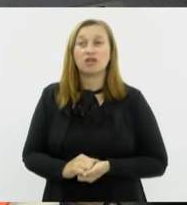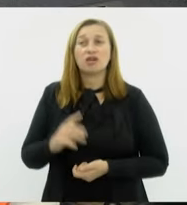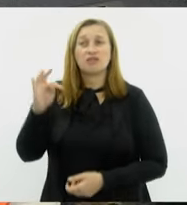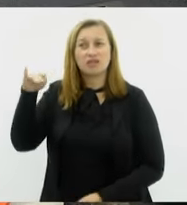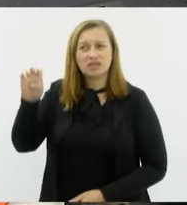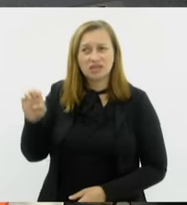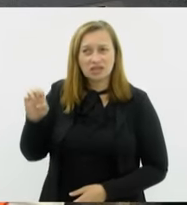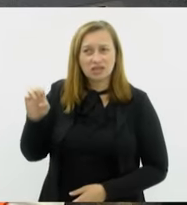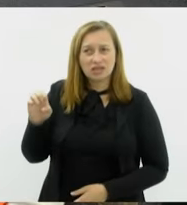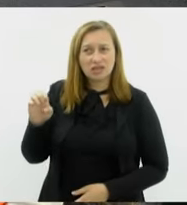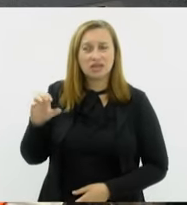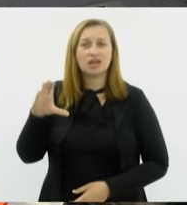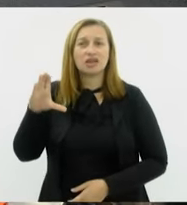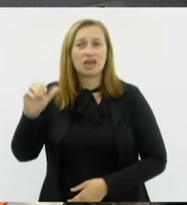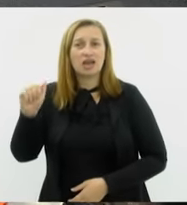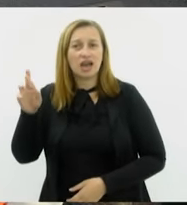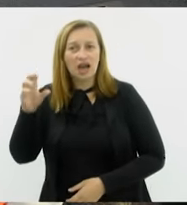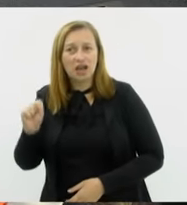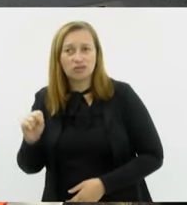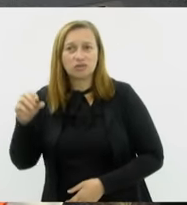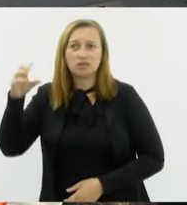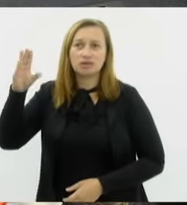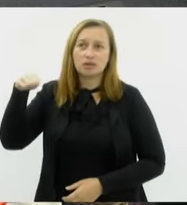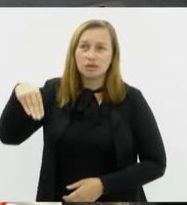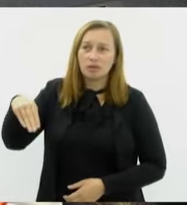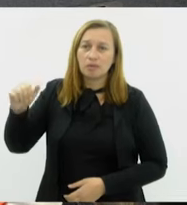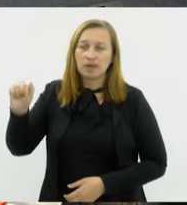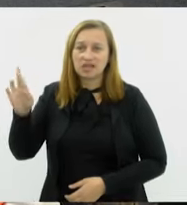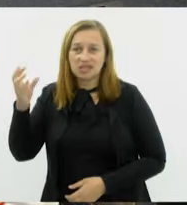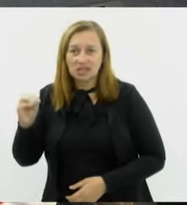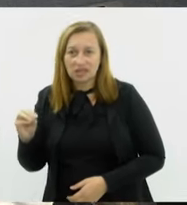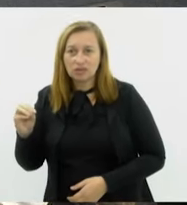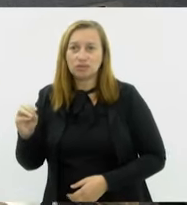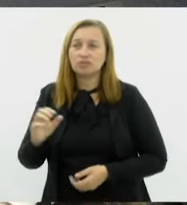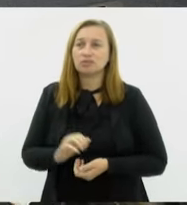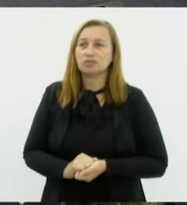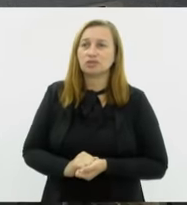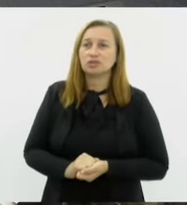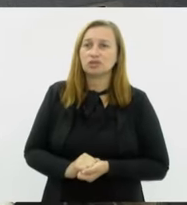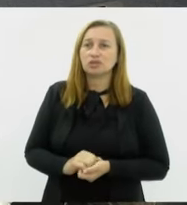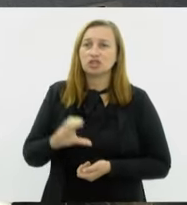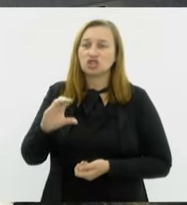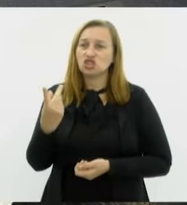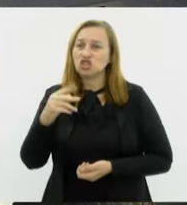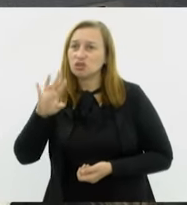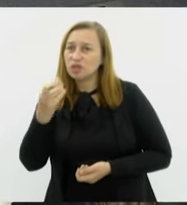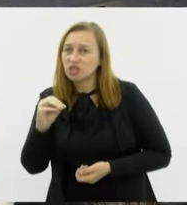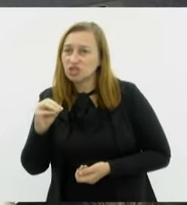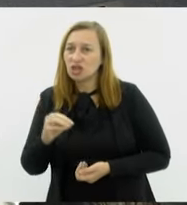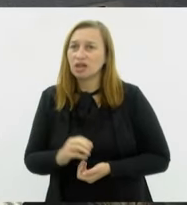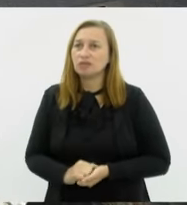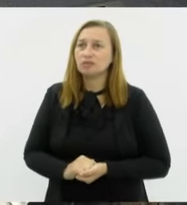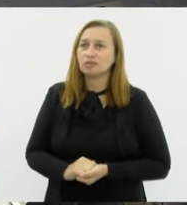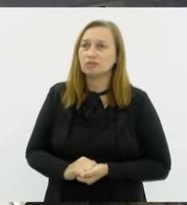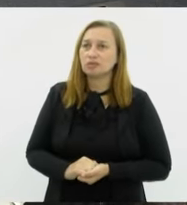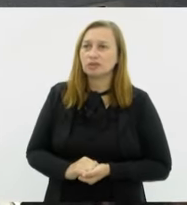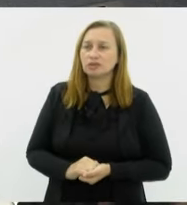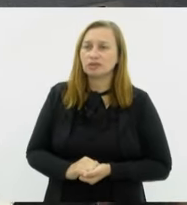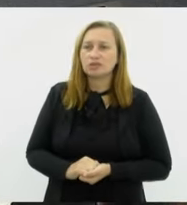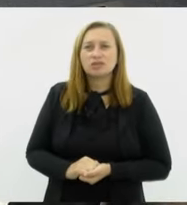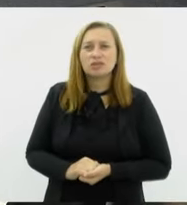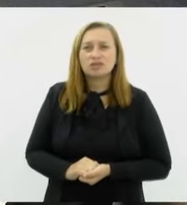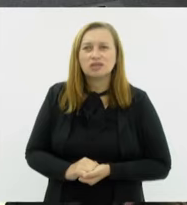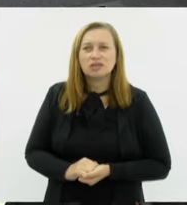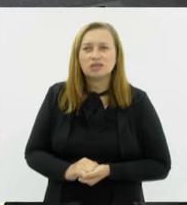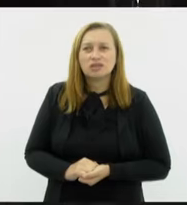Isso, Carlos Macedo, Franciane Mota. Anderson. Chico Machado. Machado. Chico Machado e o